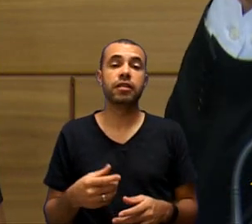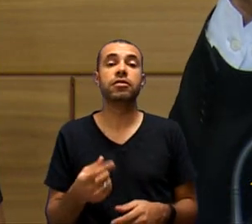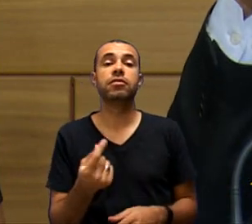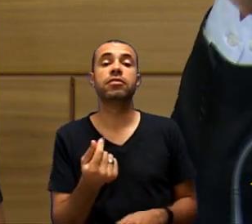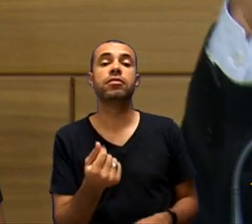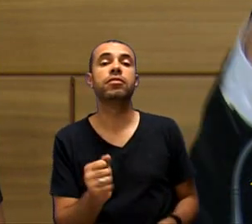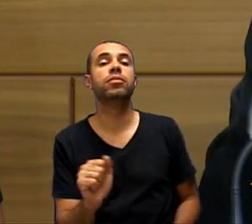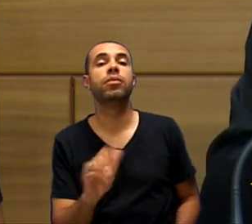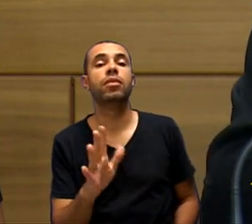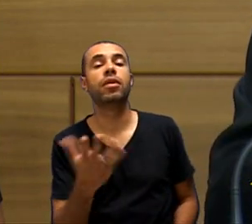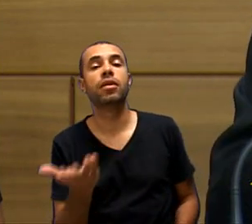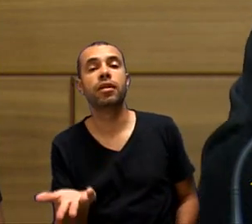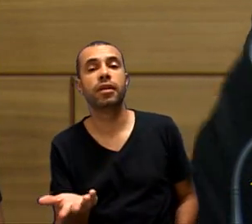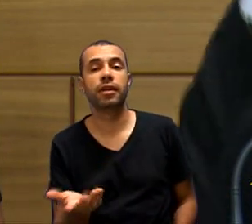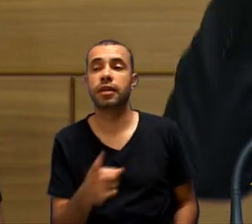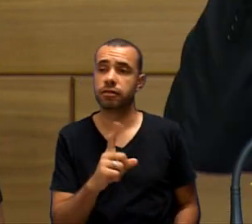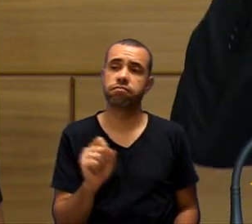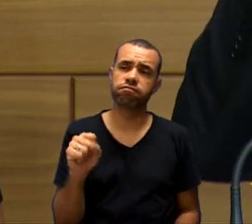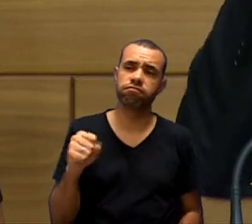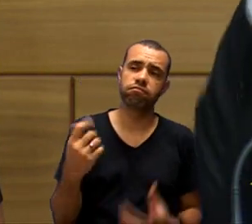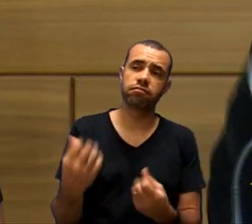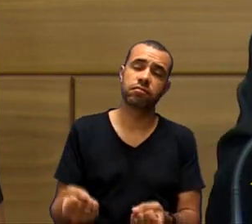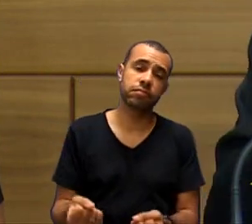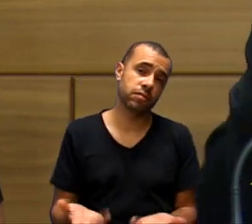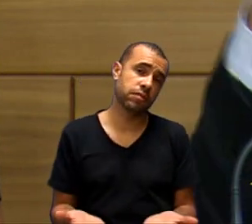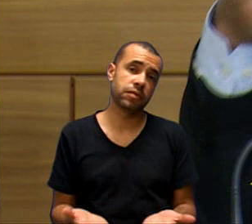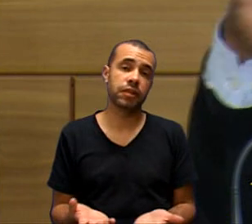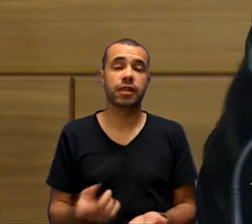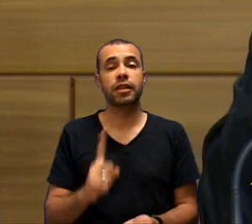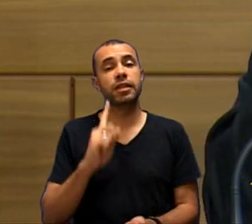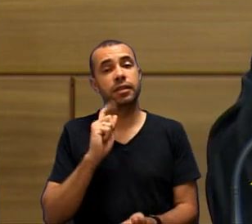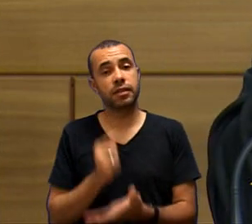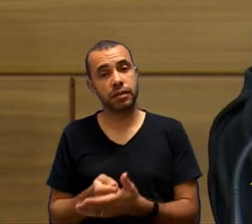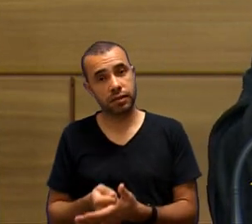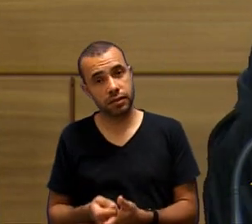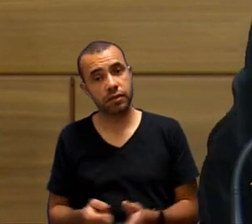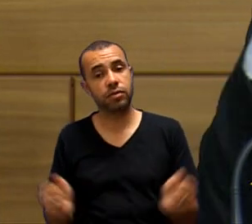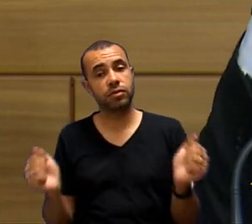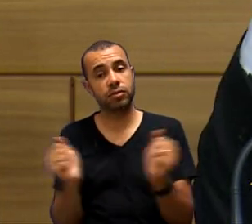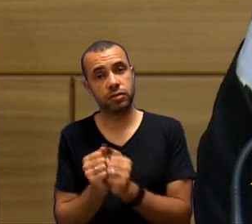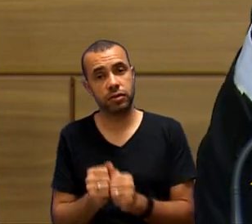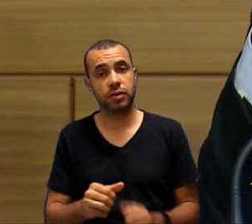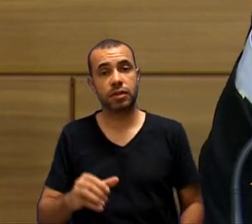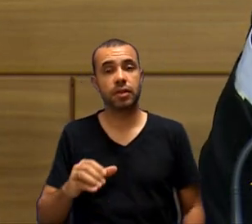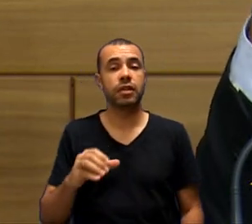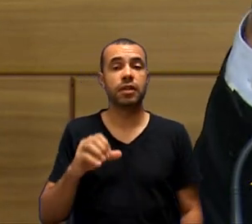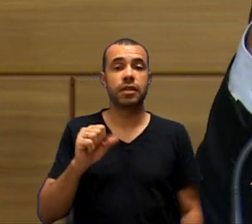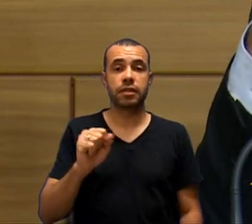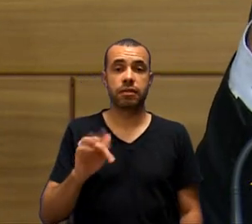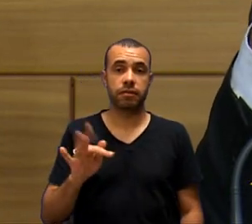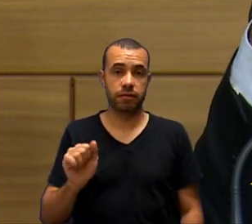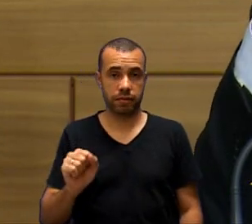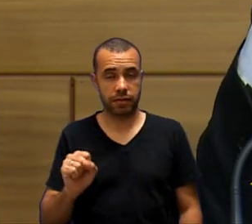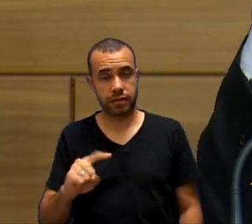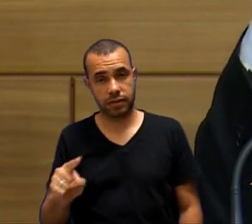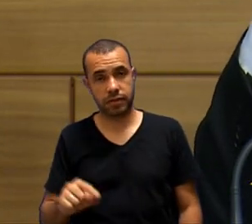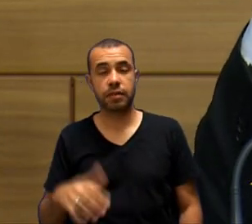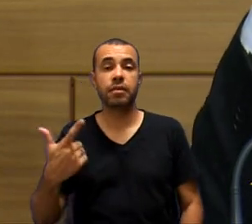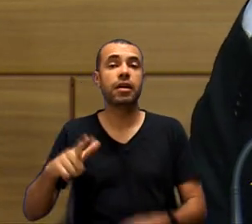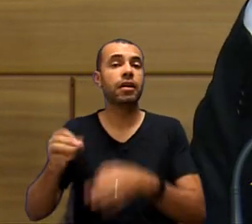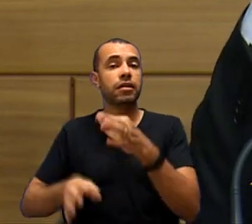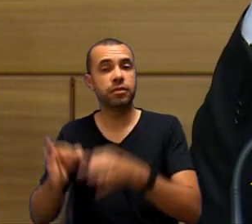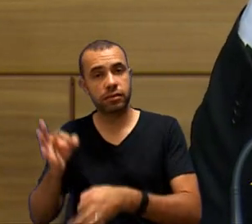pretende consolidar, junto com a Cefaz e o jurídico, uma desapropriação amigável a